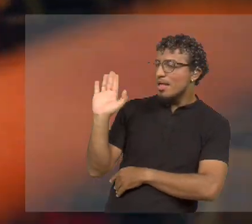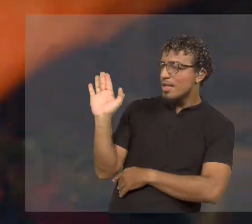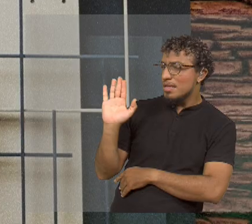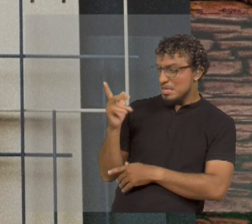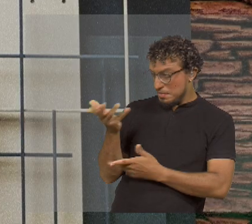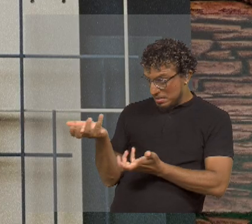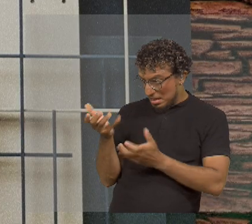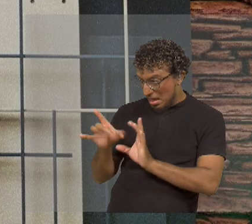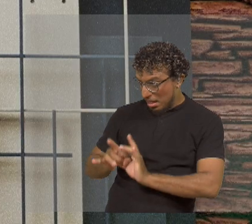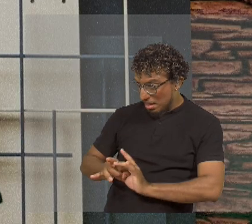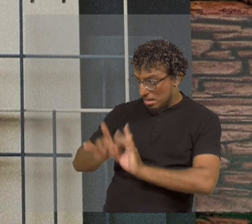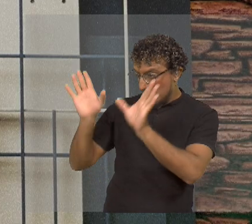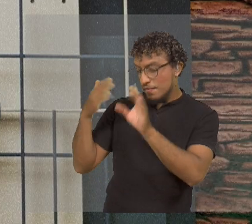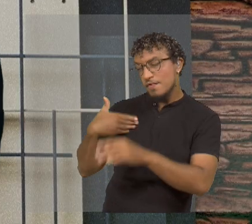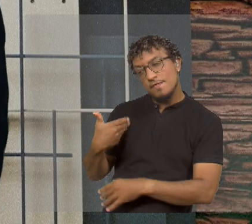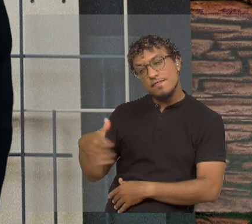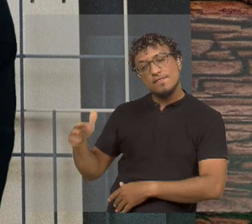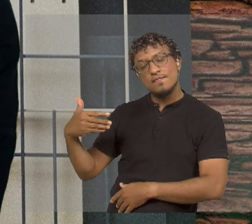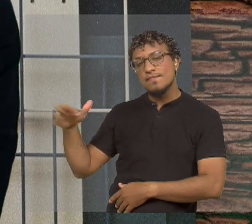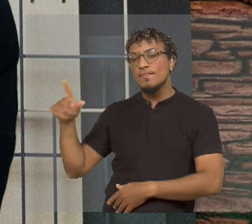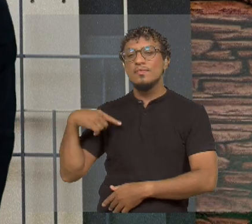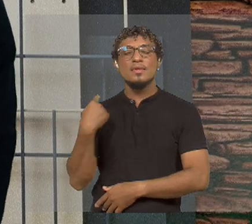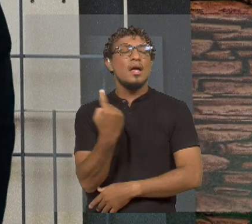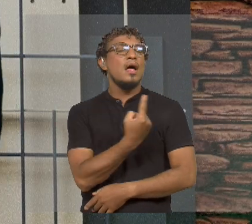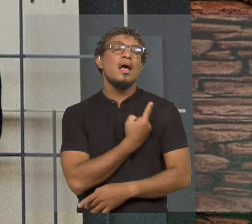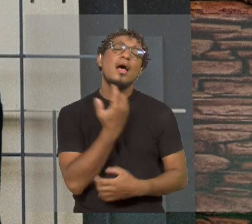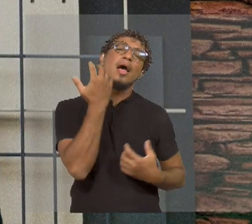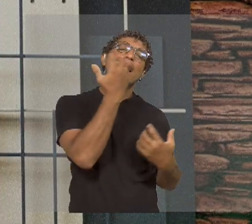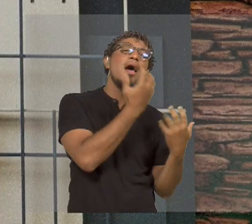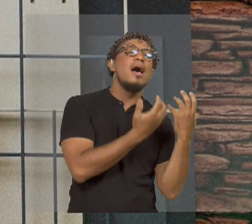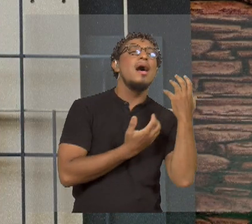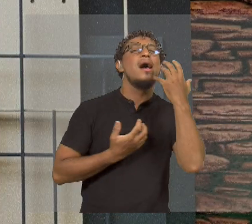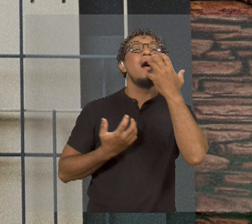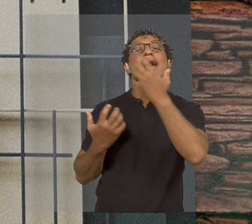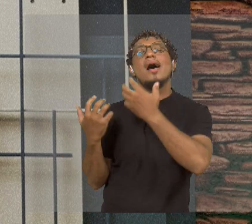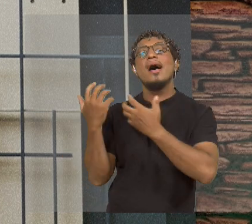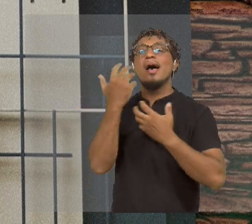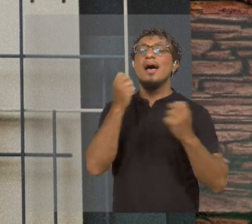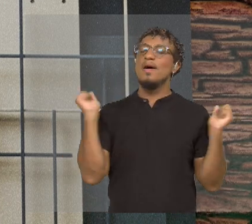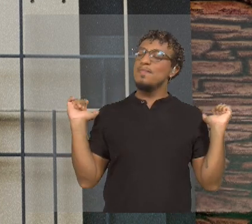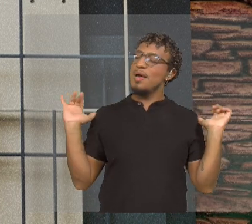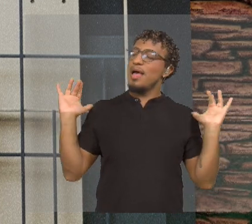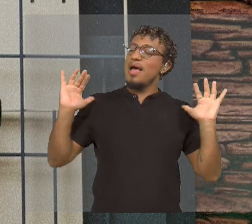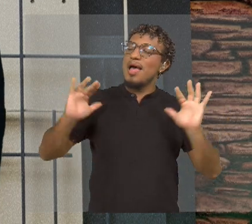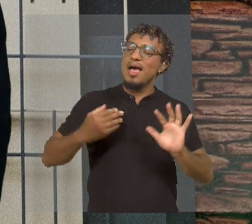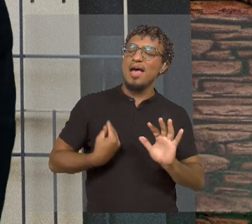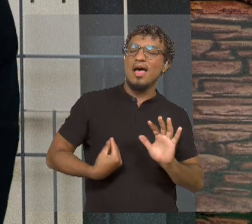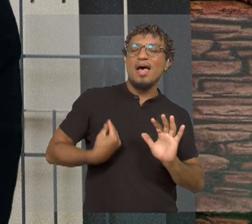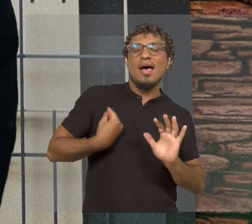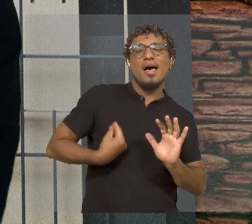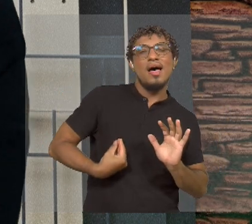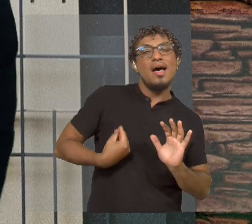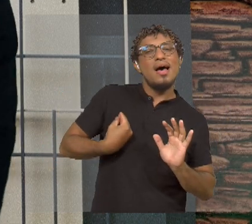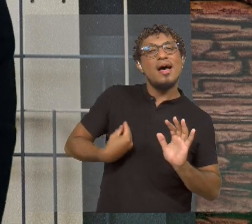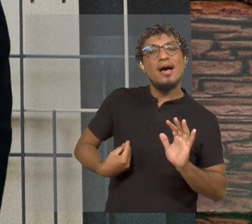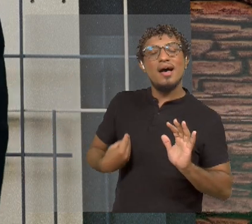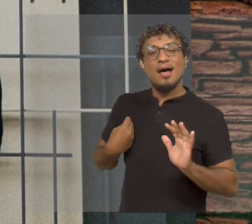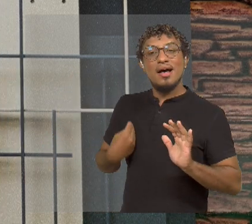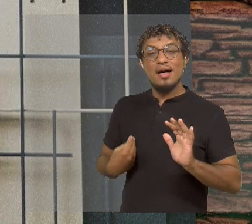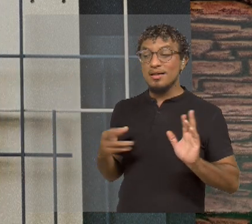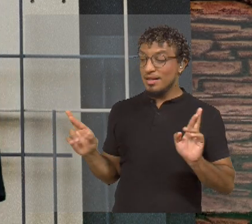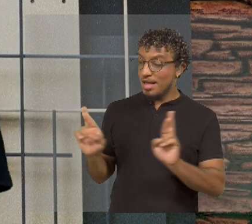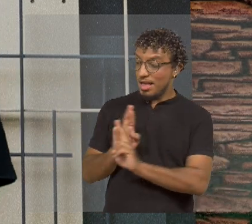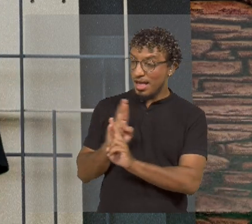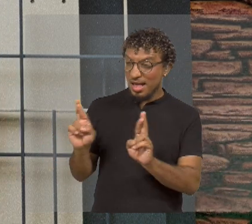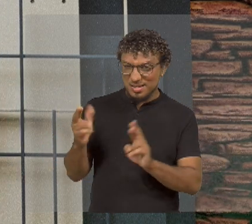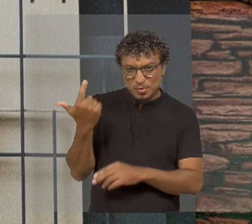liberdade, então vai, vai. Nós cantarolando, todos do lado, vivendo a vida. Essa